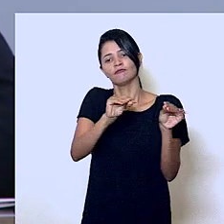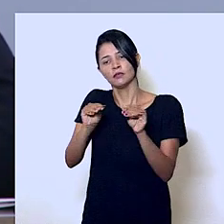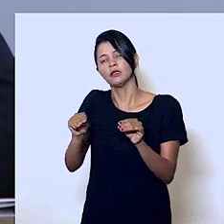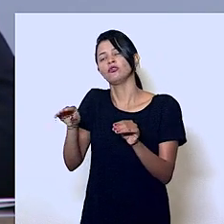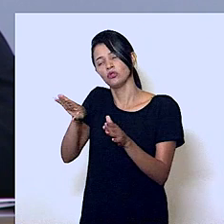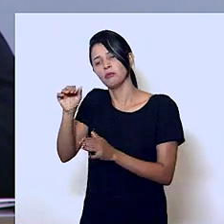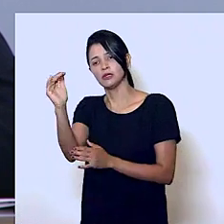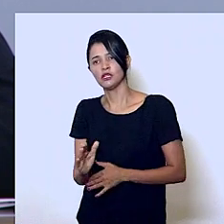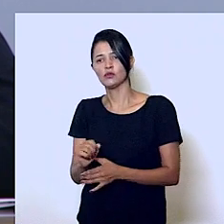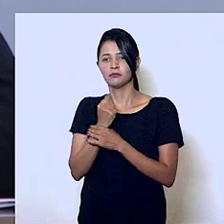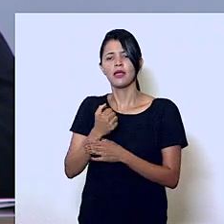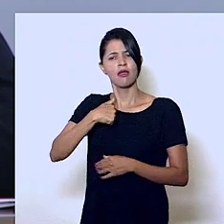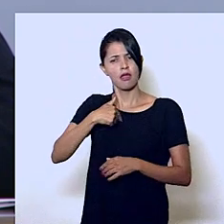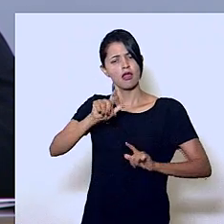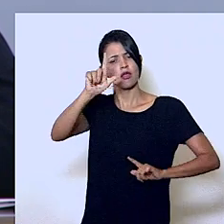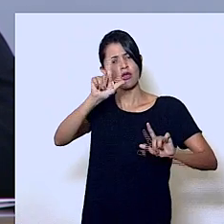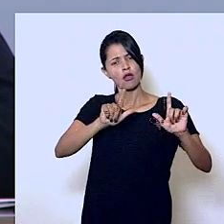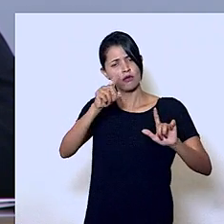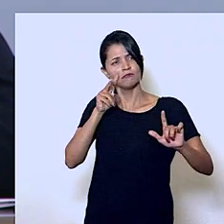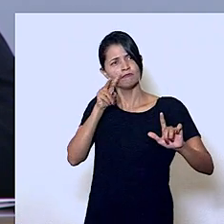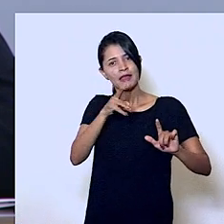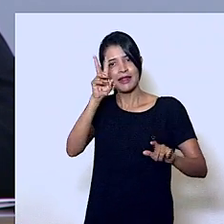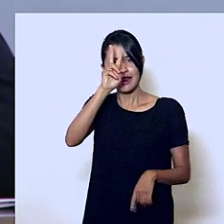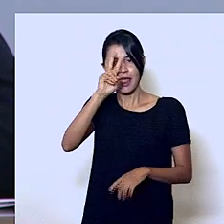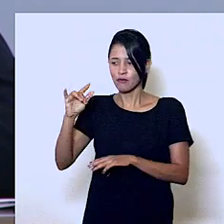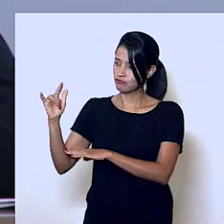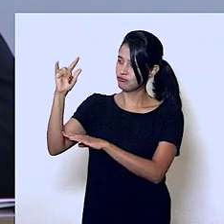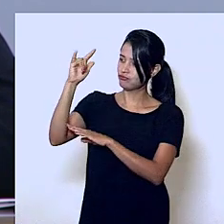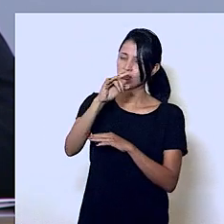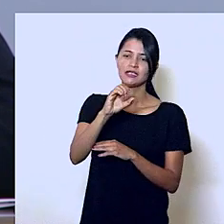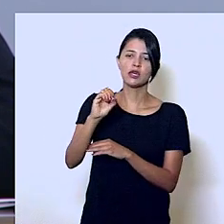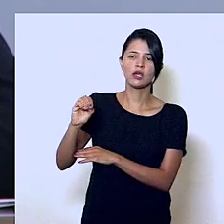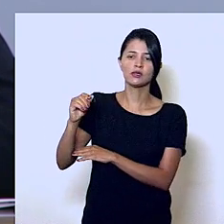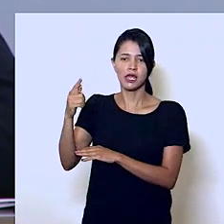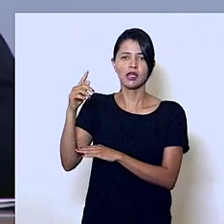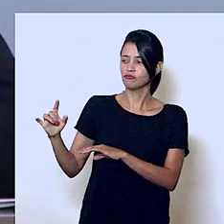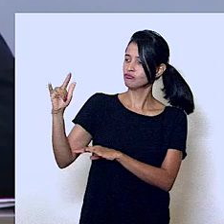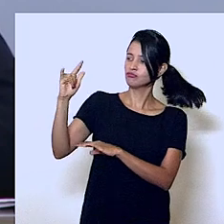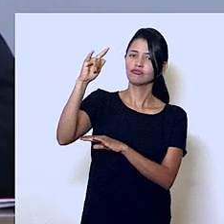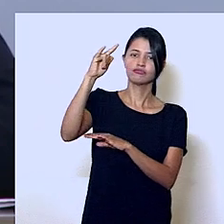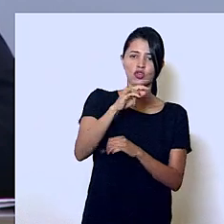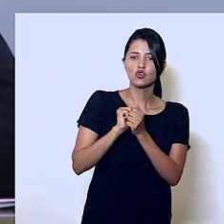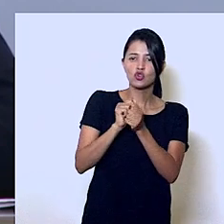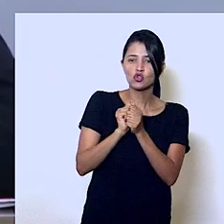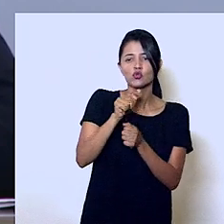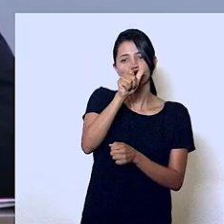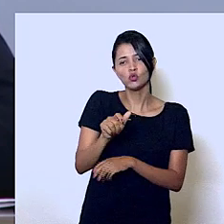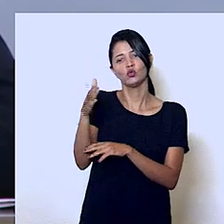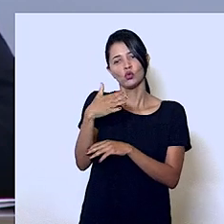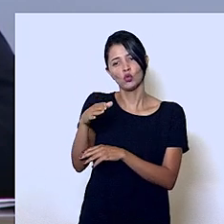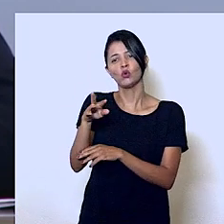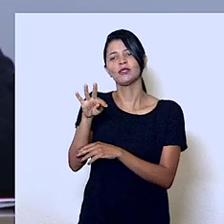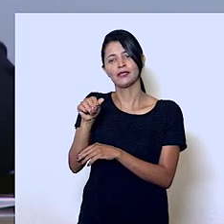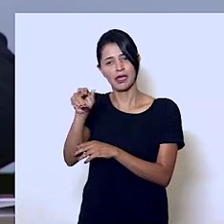chegada de um Boeing 707 fretado pelo embaixador Paulo Tarso, desembarcando aqui no aeroporto de Brasília com todos a população. Dois, está